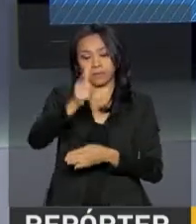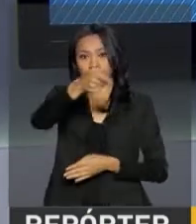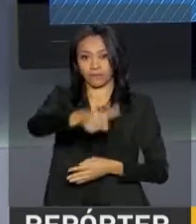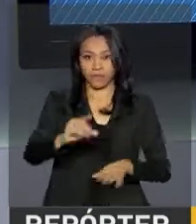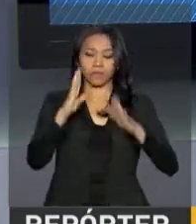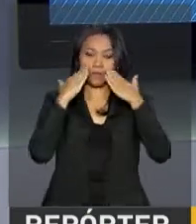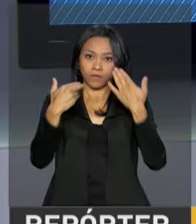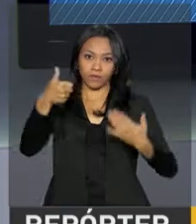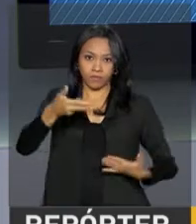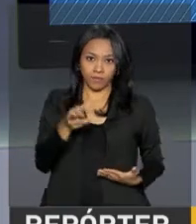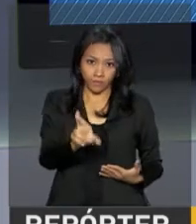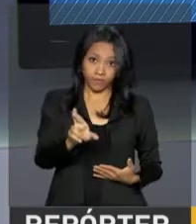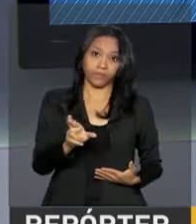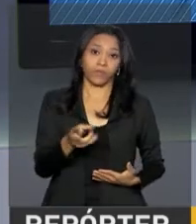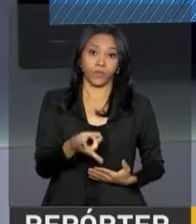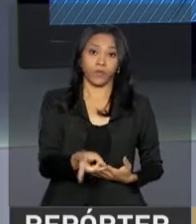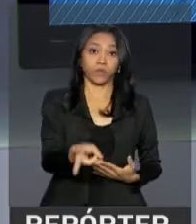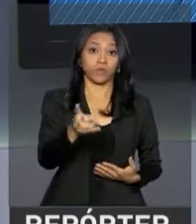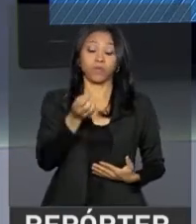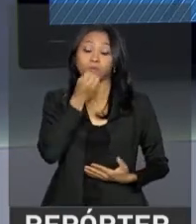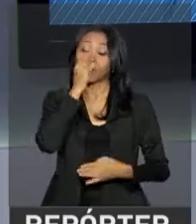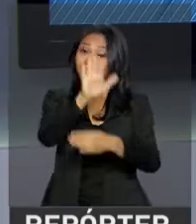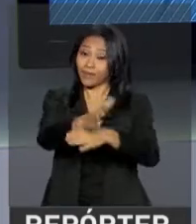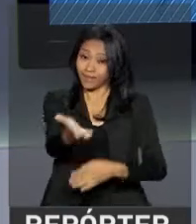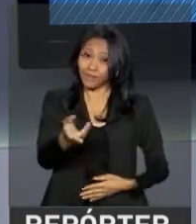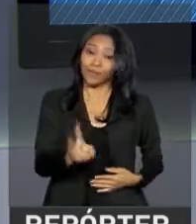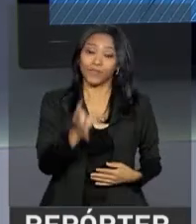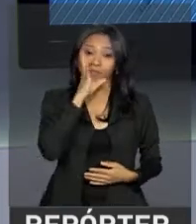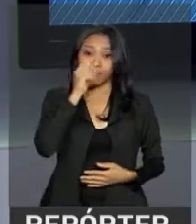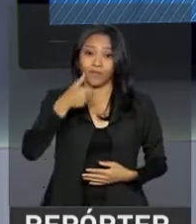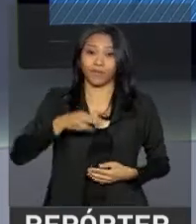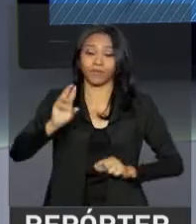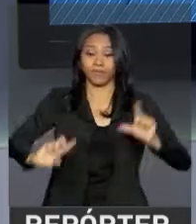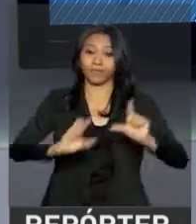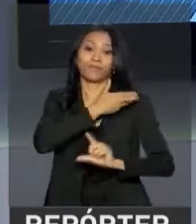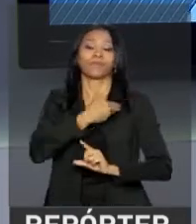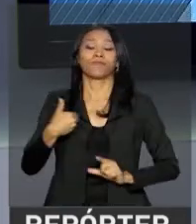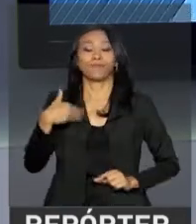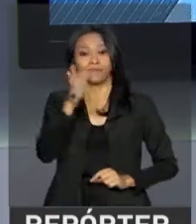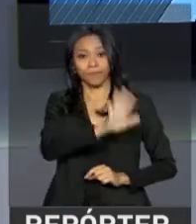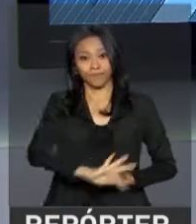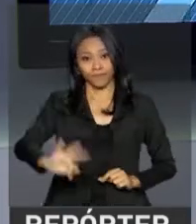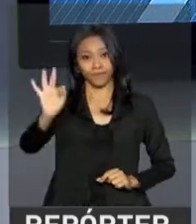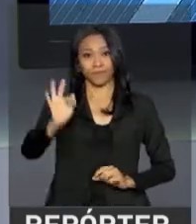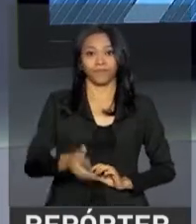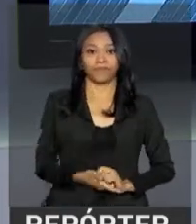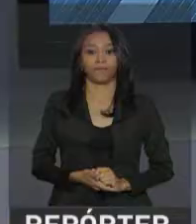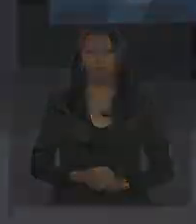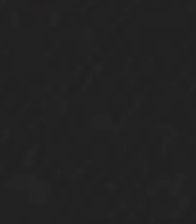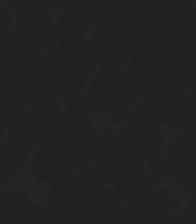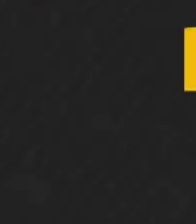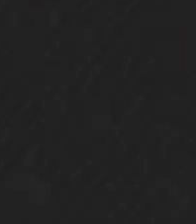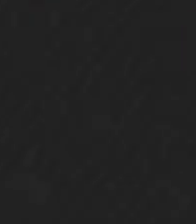próxima edição do repórter nbr uma boa tarde pra você continue na nbr a tv do governo federal